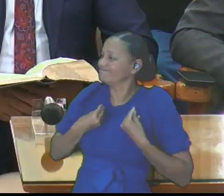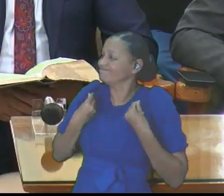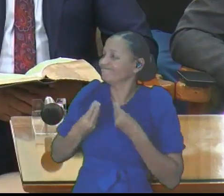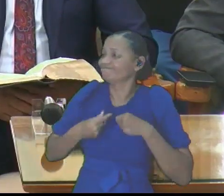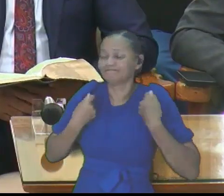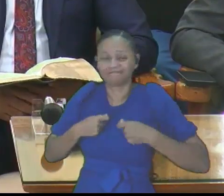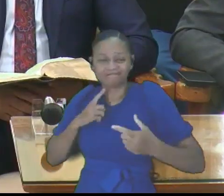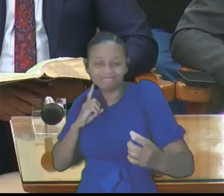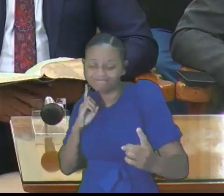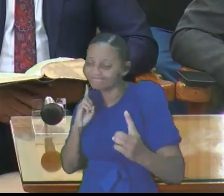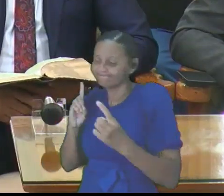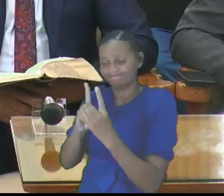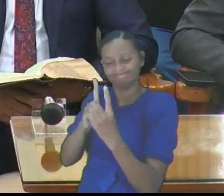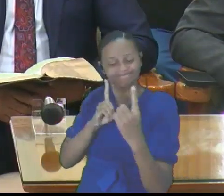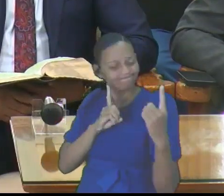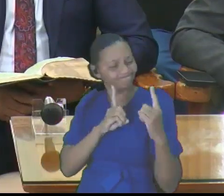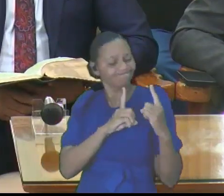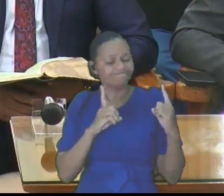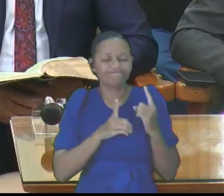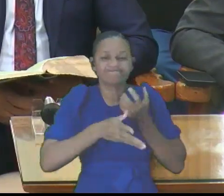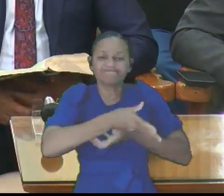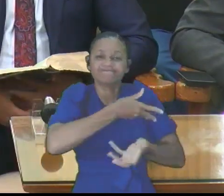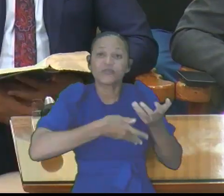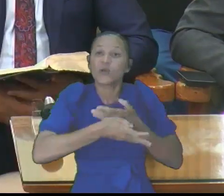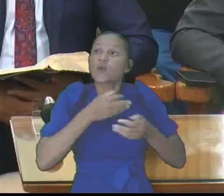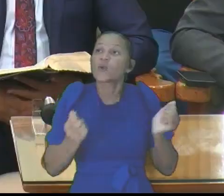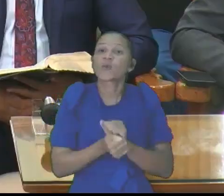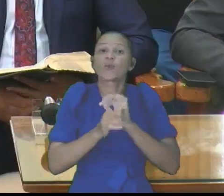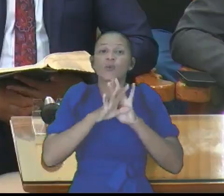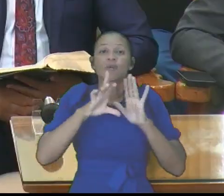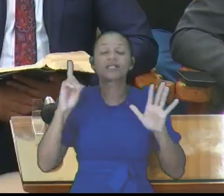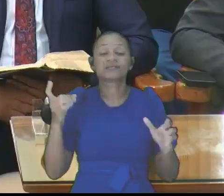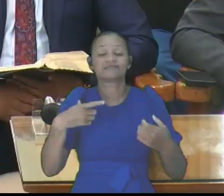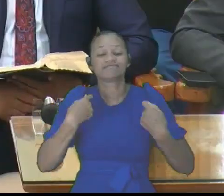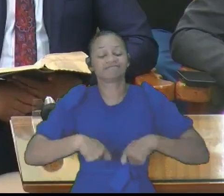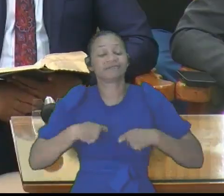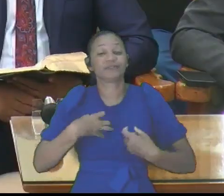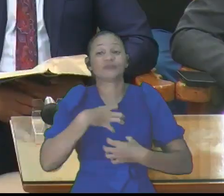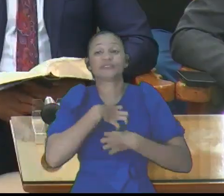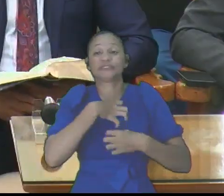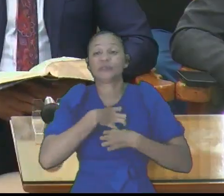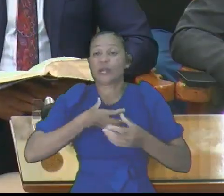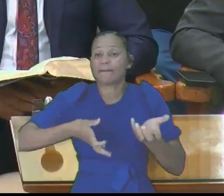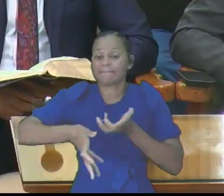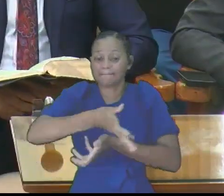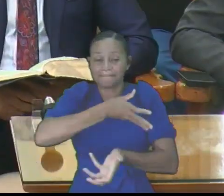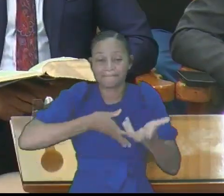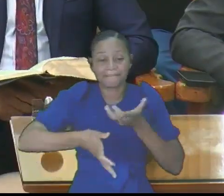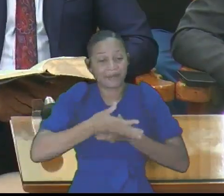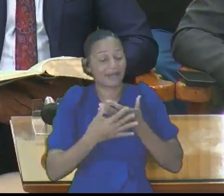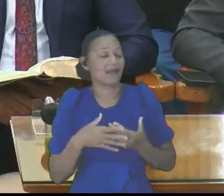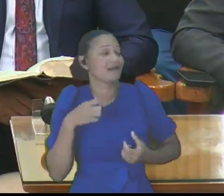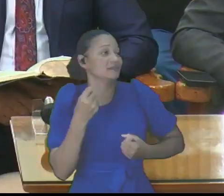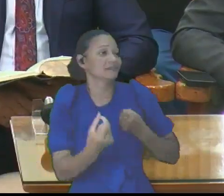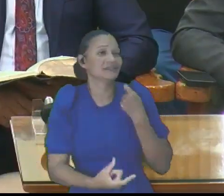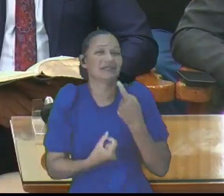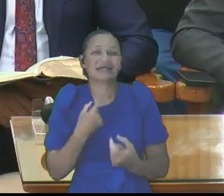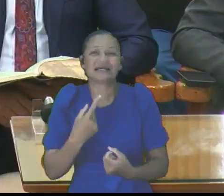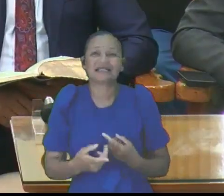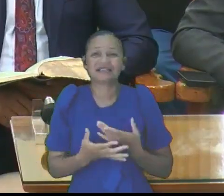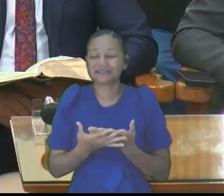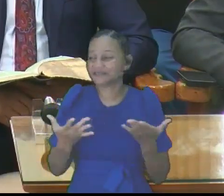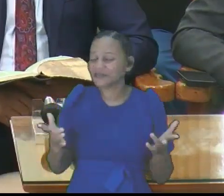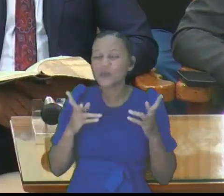pertença. Glória a Deus nas alturas dos céus. Então nós temos que estar em comunhão, mesmo às vezes como